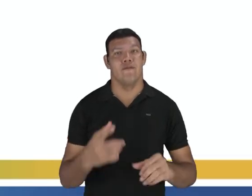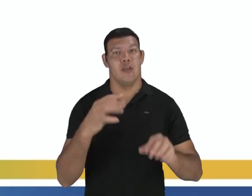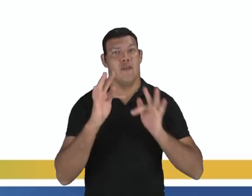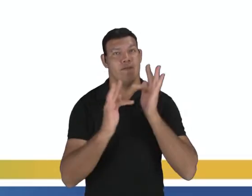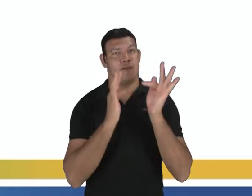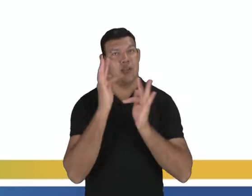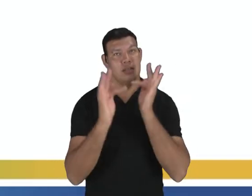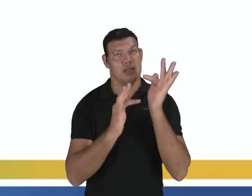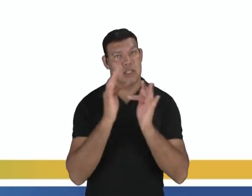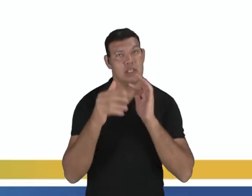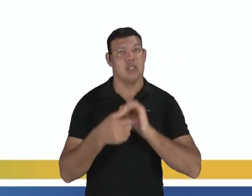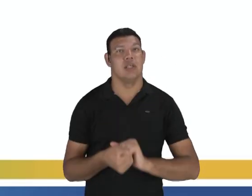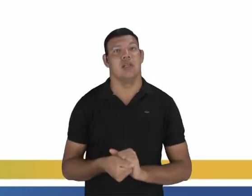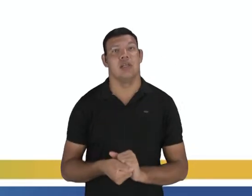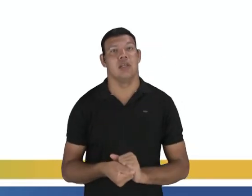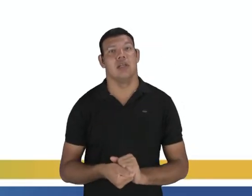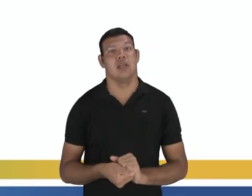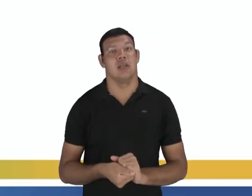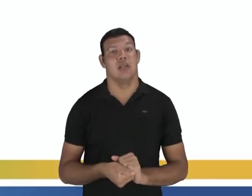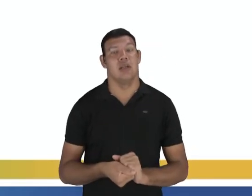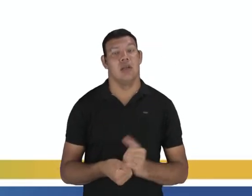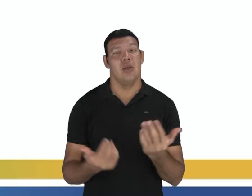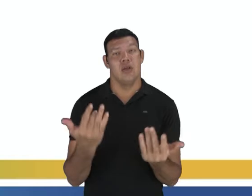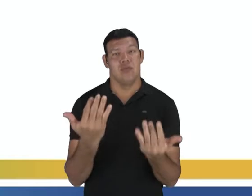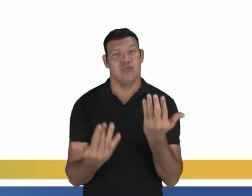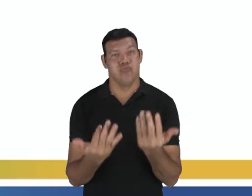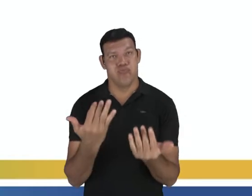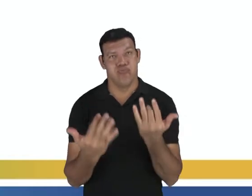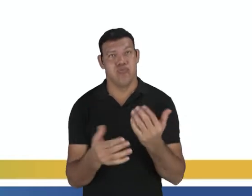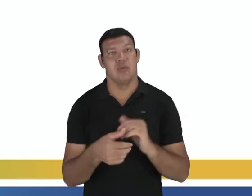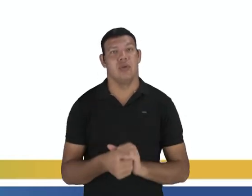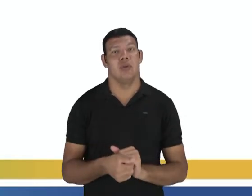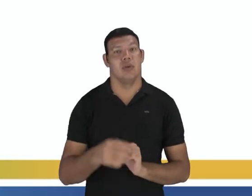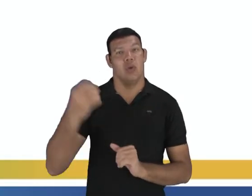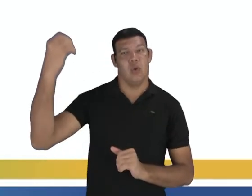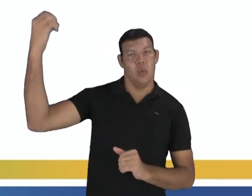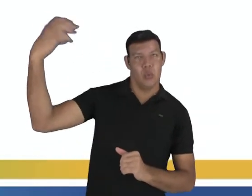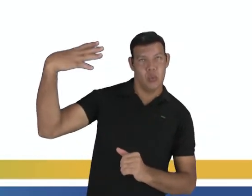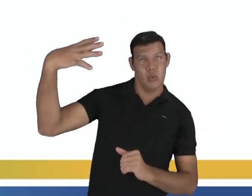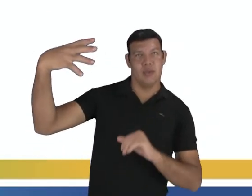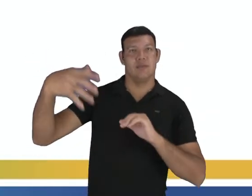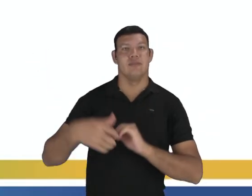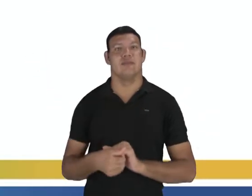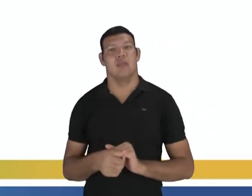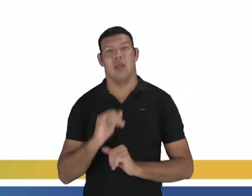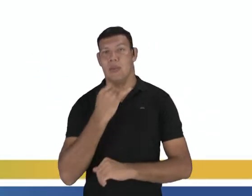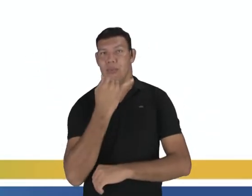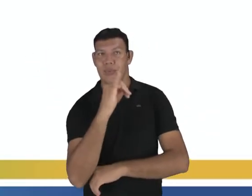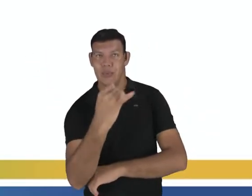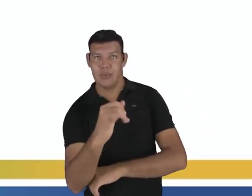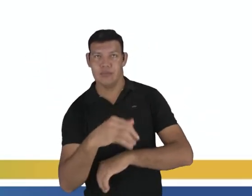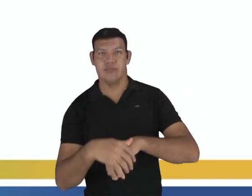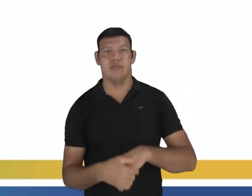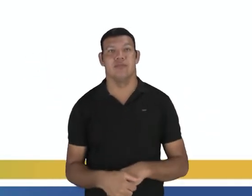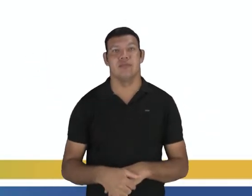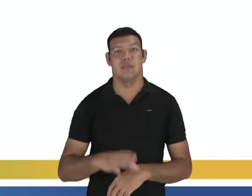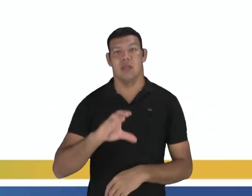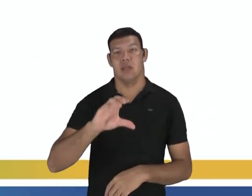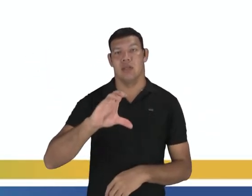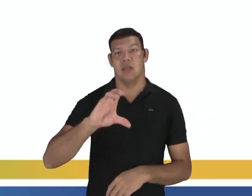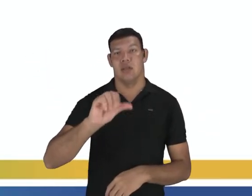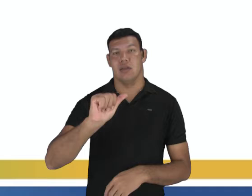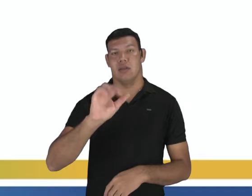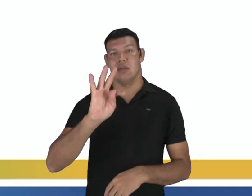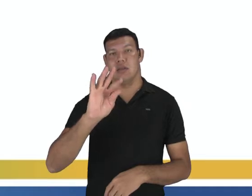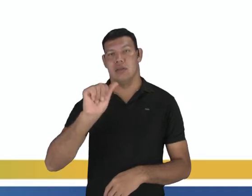vai ter a representação, se vai ter o aquecimento, se vai ter a presença da luz, se vai ter a presença da corrente elétrica, se vai ter